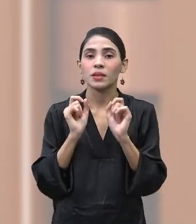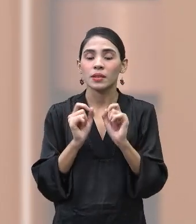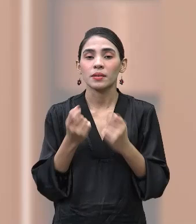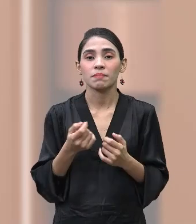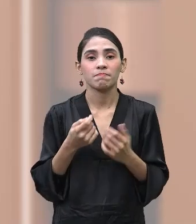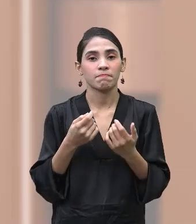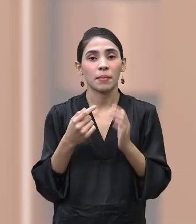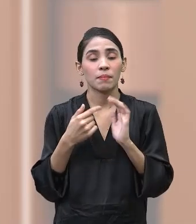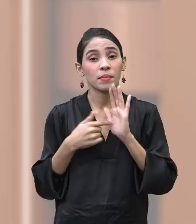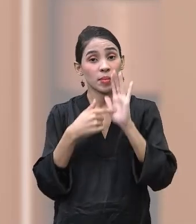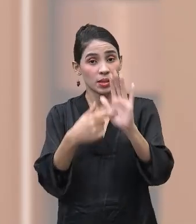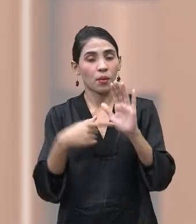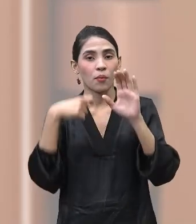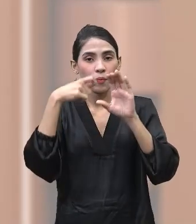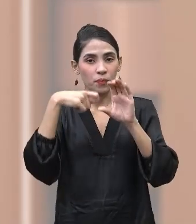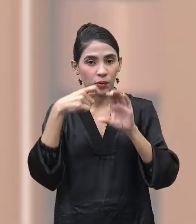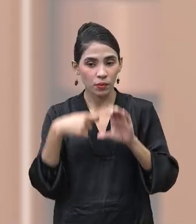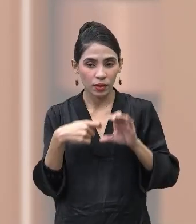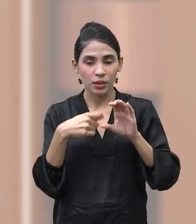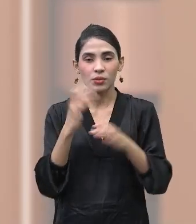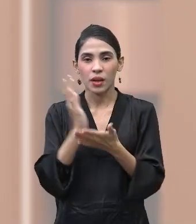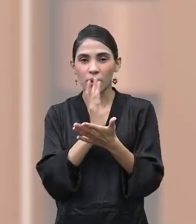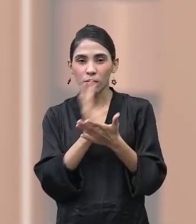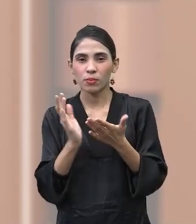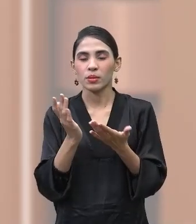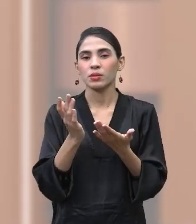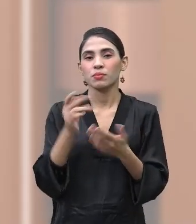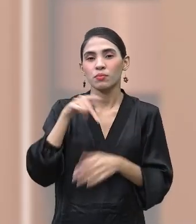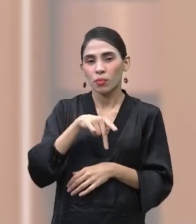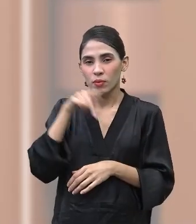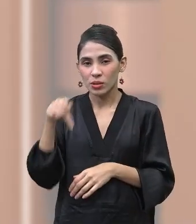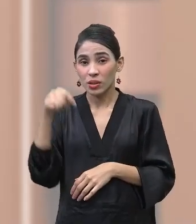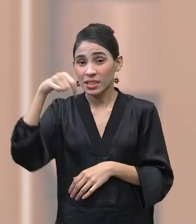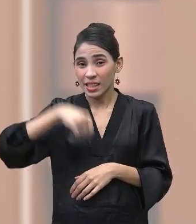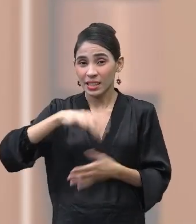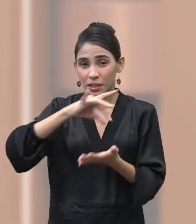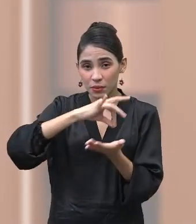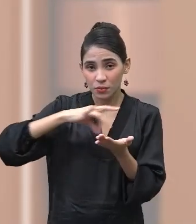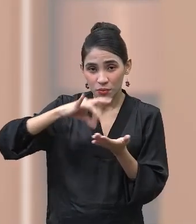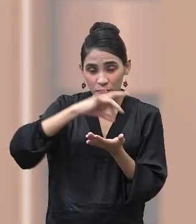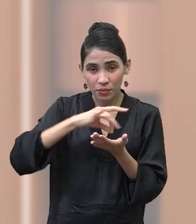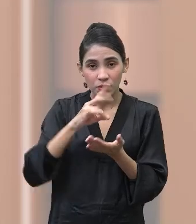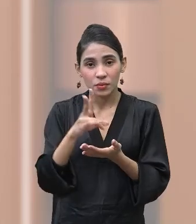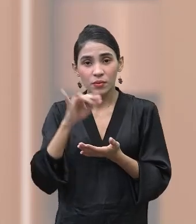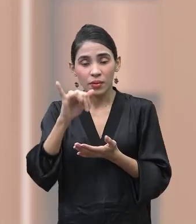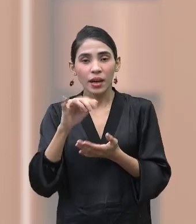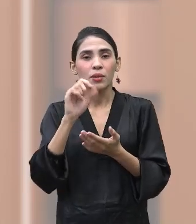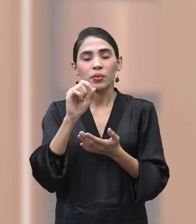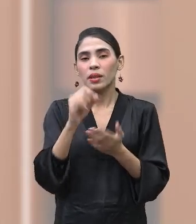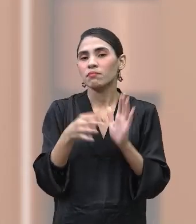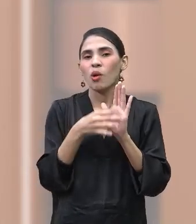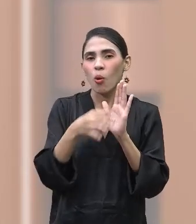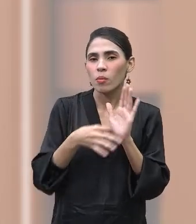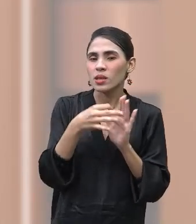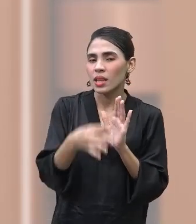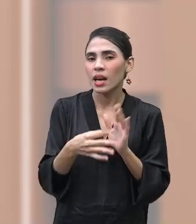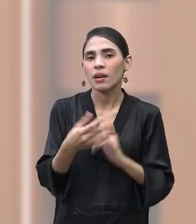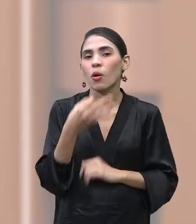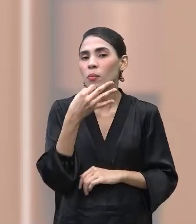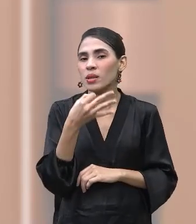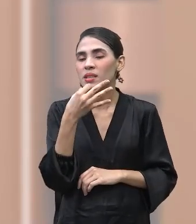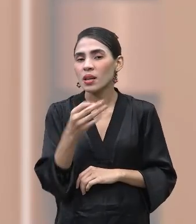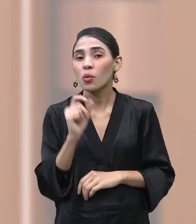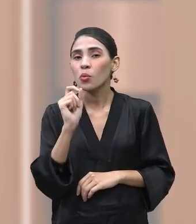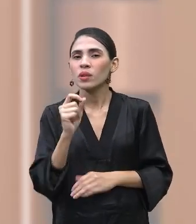esse vídeo, né, onde algumas professoras do nosso Centro de Mídias, elas vão emitir suas opiniões aí sobre o que